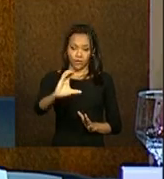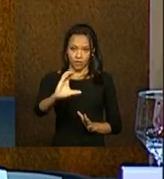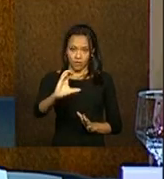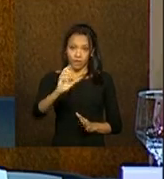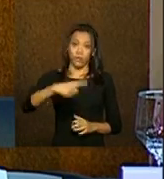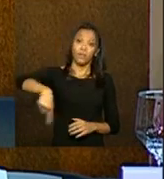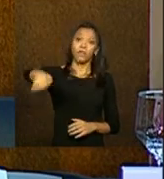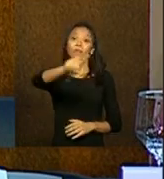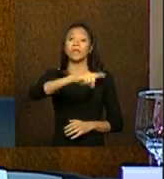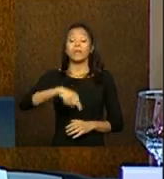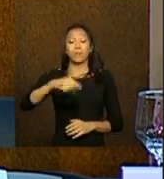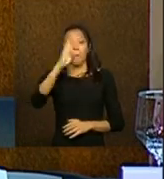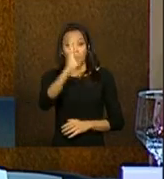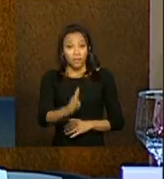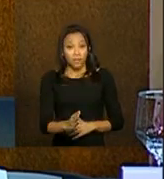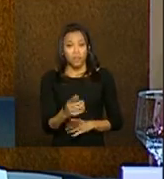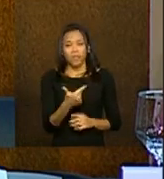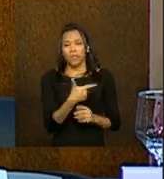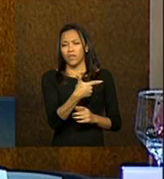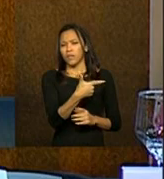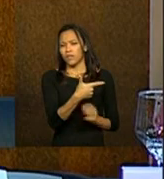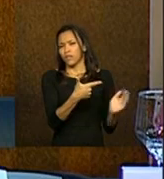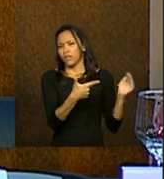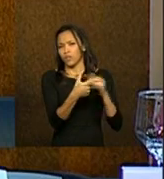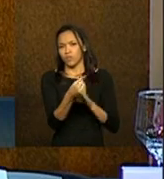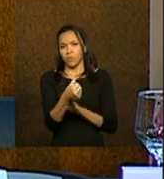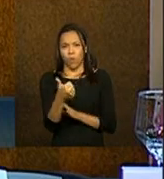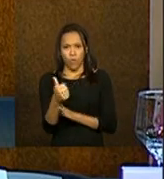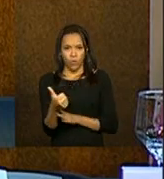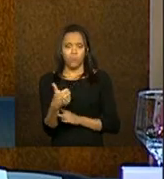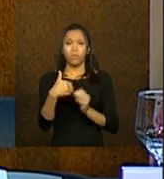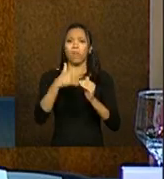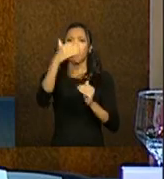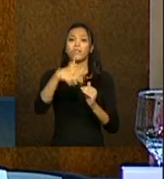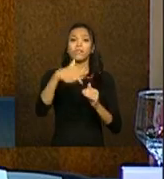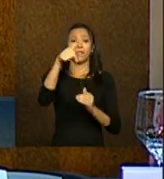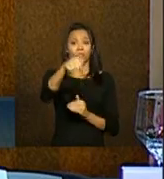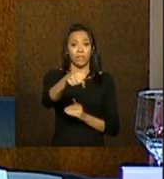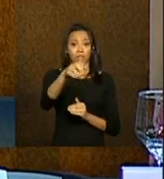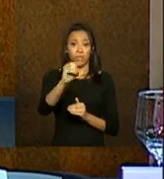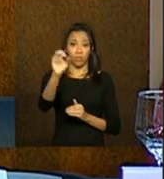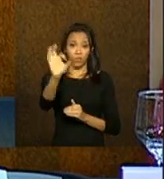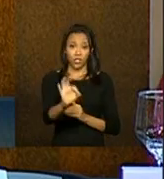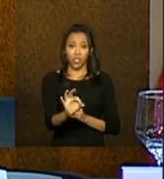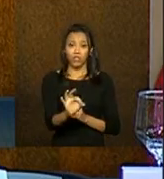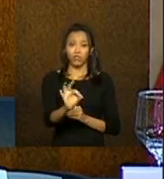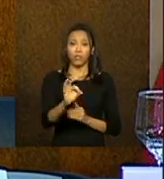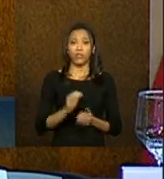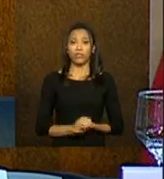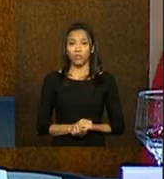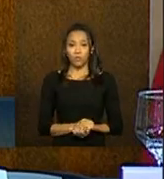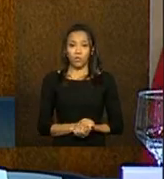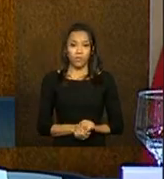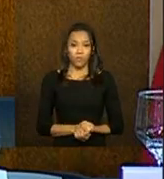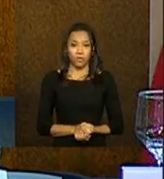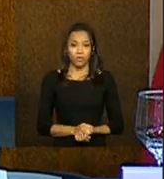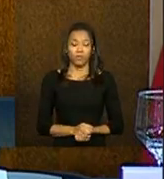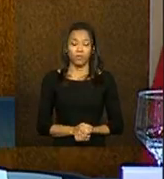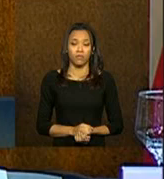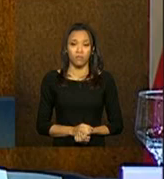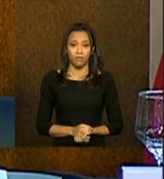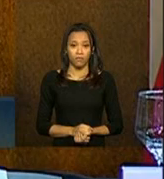eh brasileiros desde 2011, dos quais mais de 70% são negros. E oferecerá,